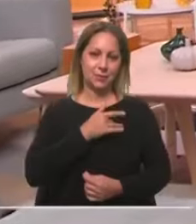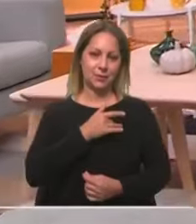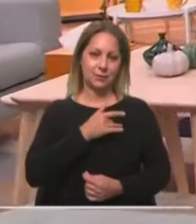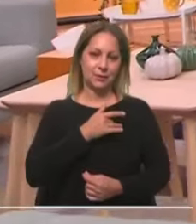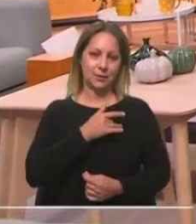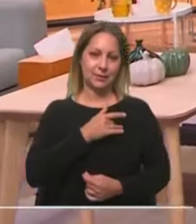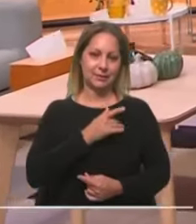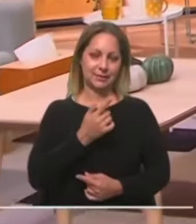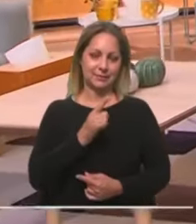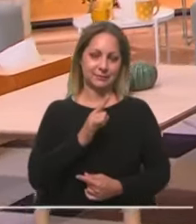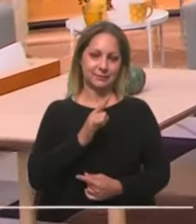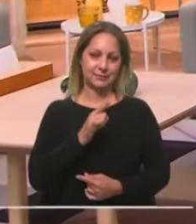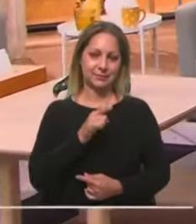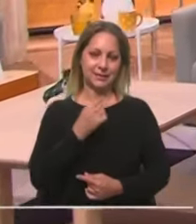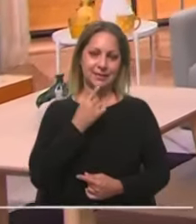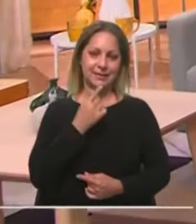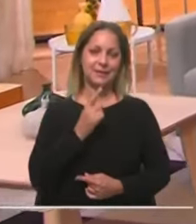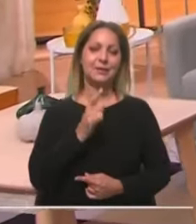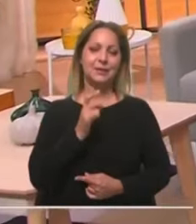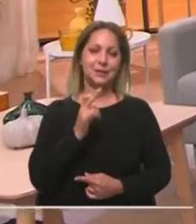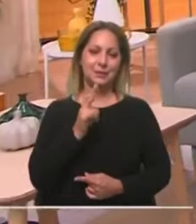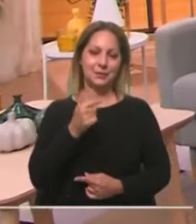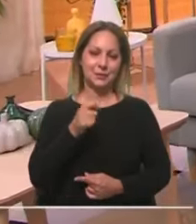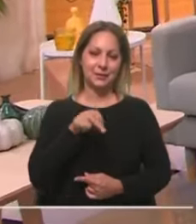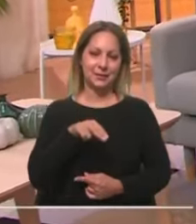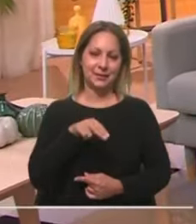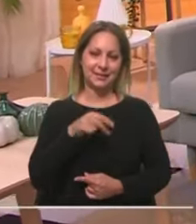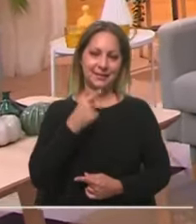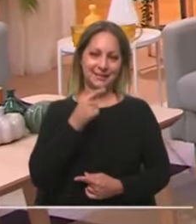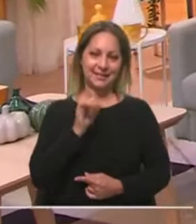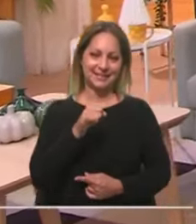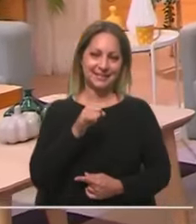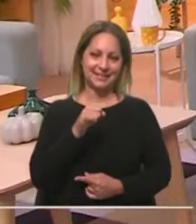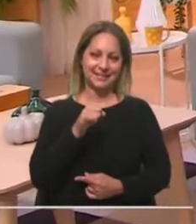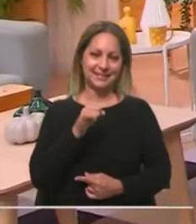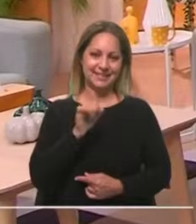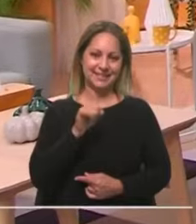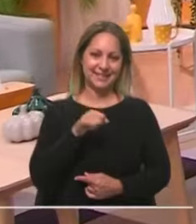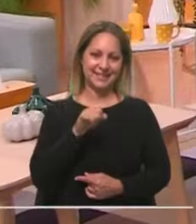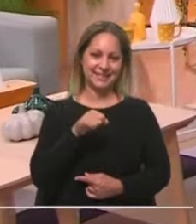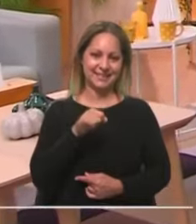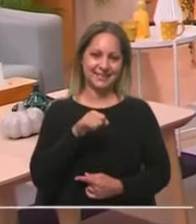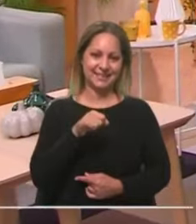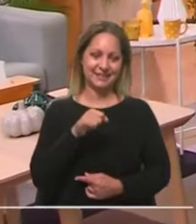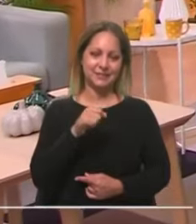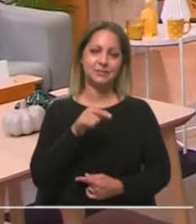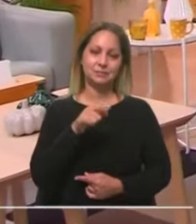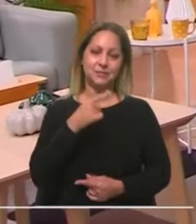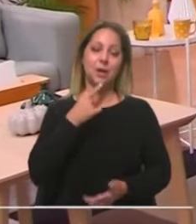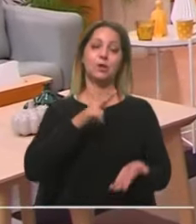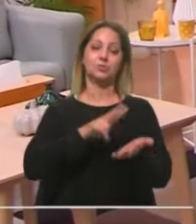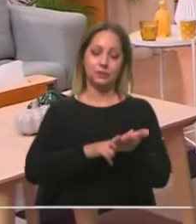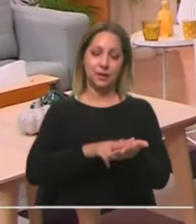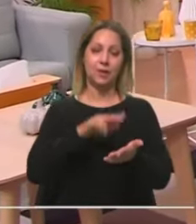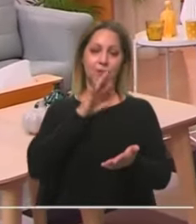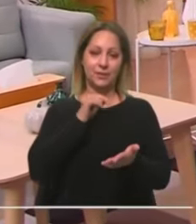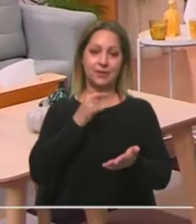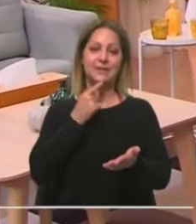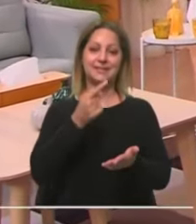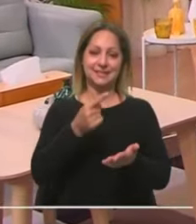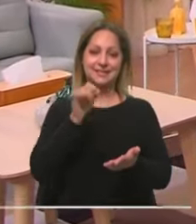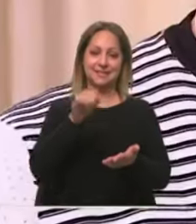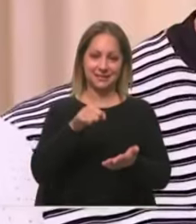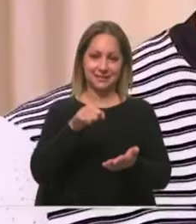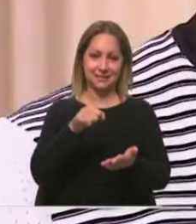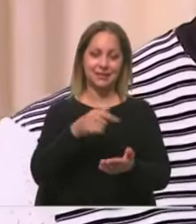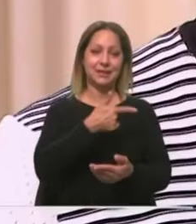nunca... O que é que tu dizes, Ruben? Sim? O Ruben tem que autorizar ou não? Autorizas? Autorizas